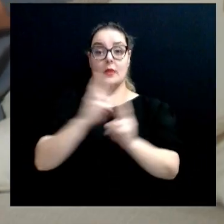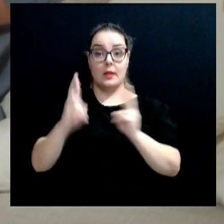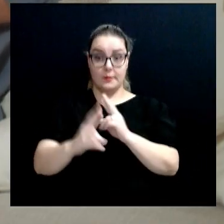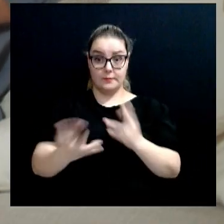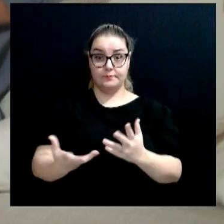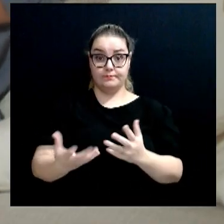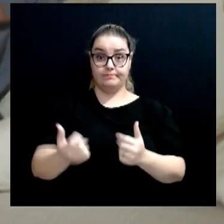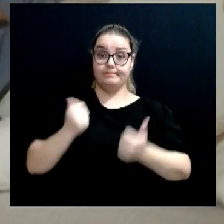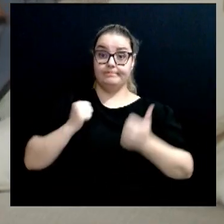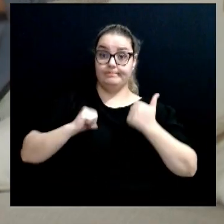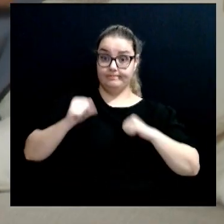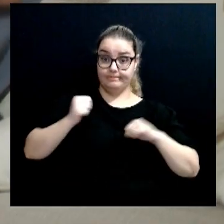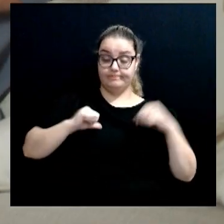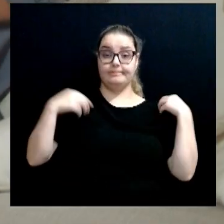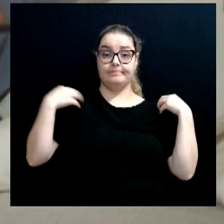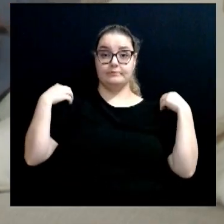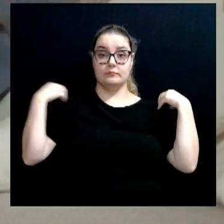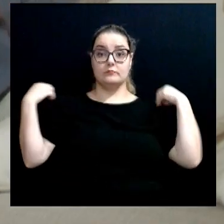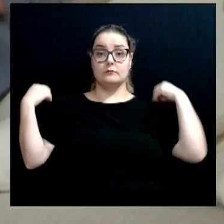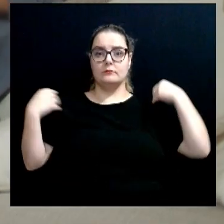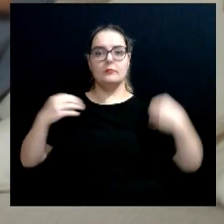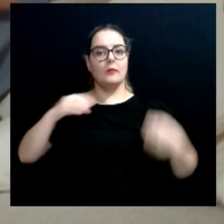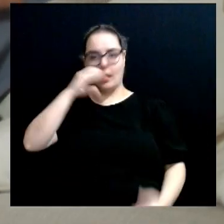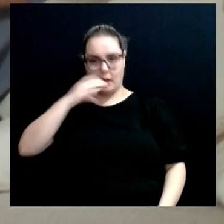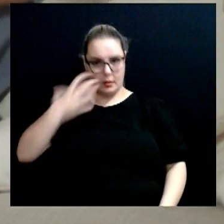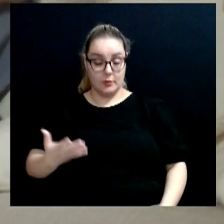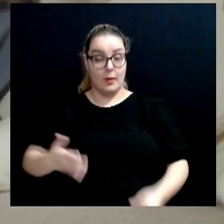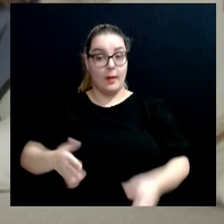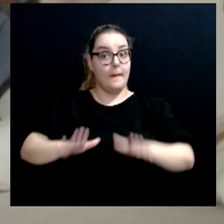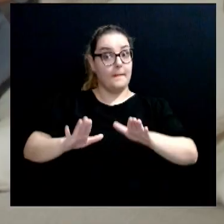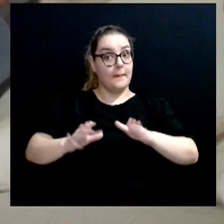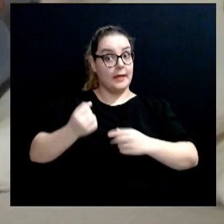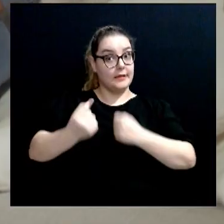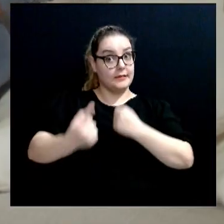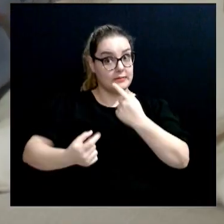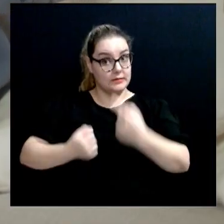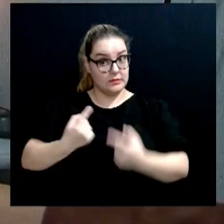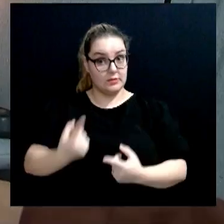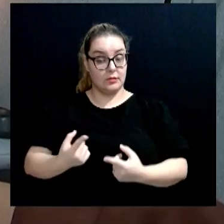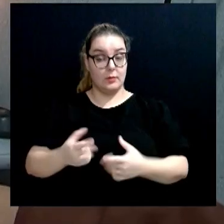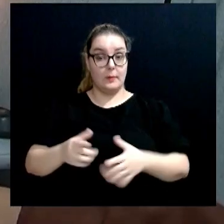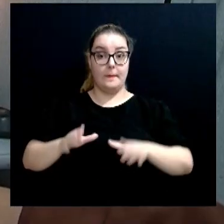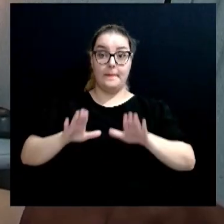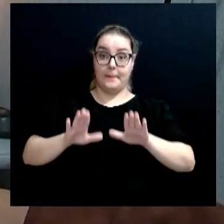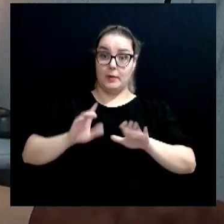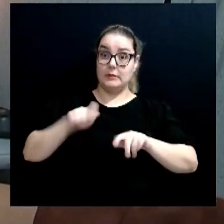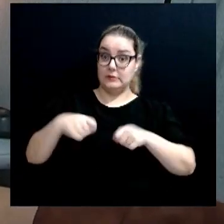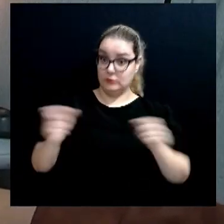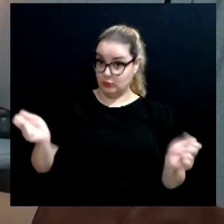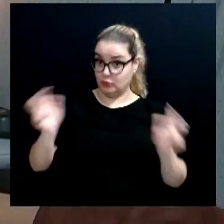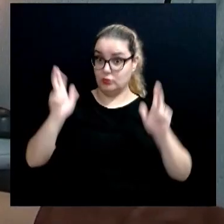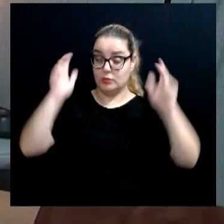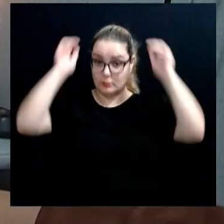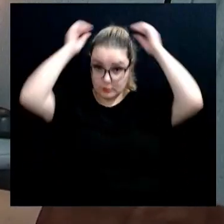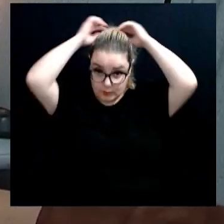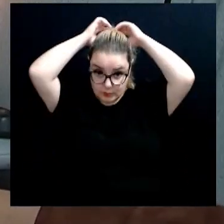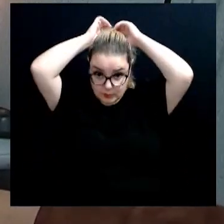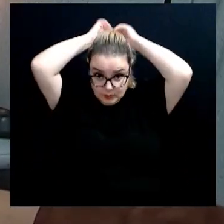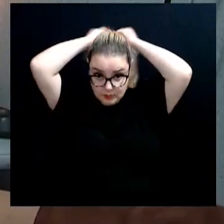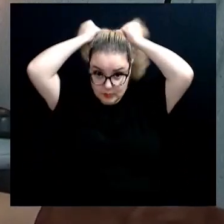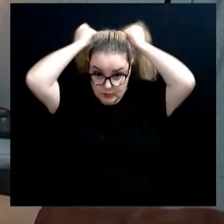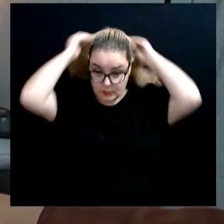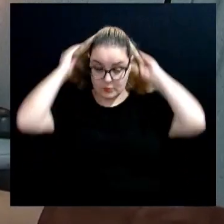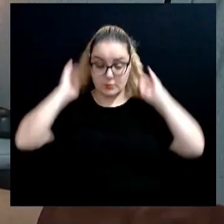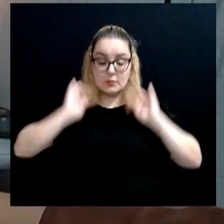e passam rapidamente, mas, em alguns casos, podem ser um sinal de alerta. Olha, essas reações, quando elas